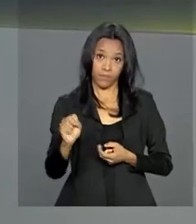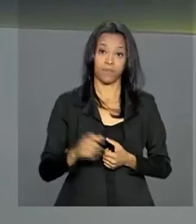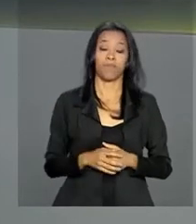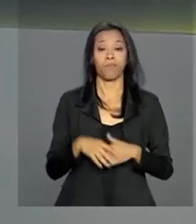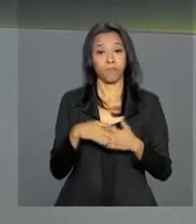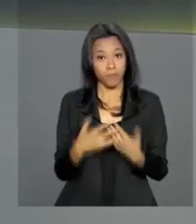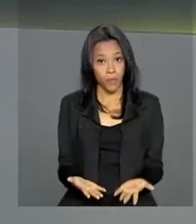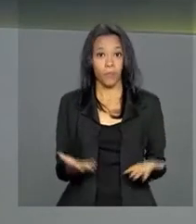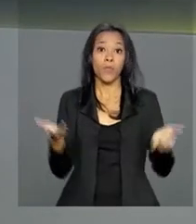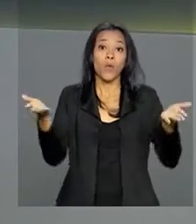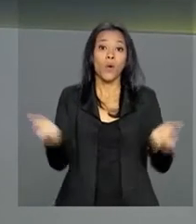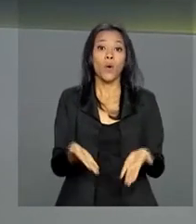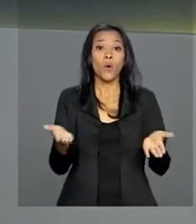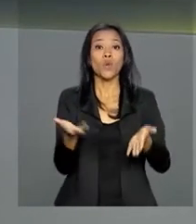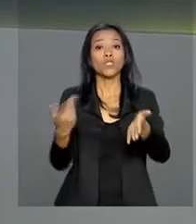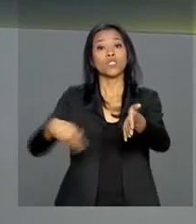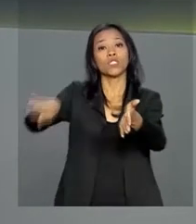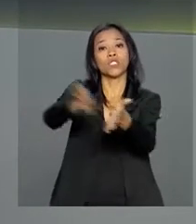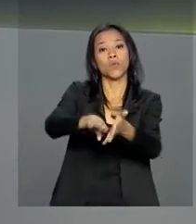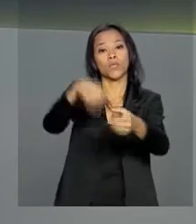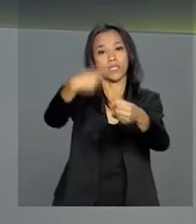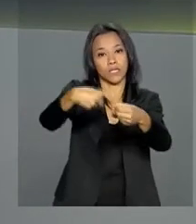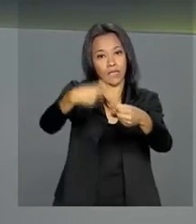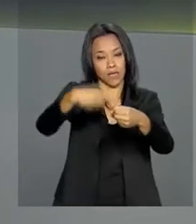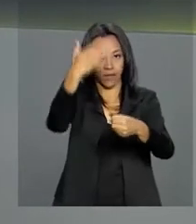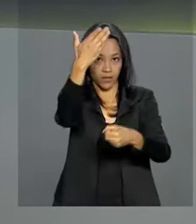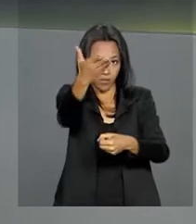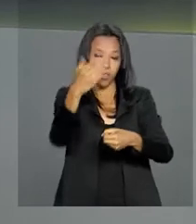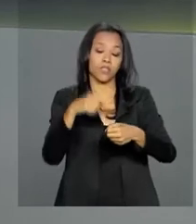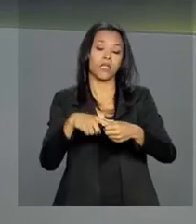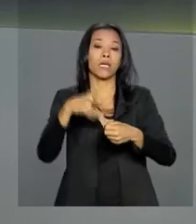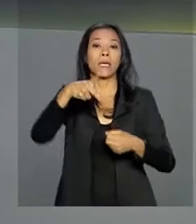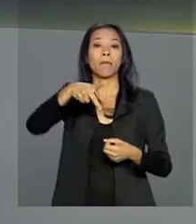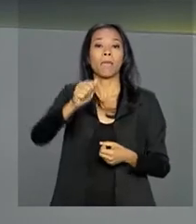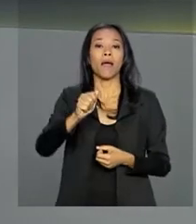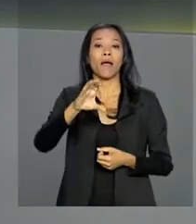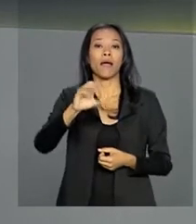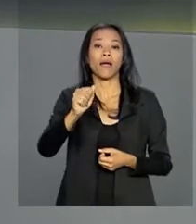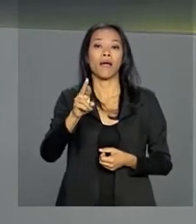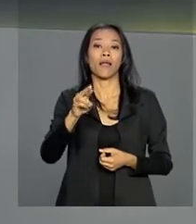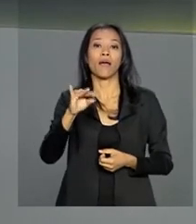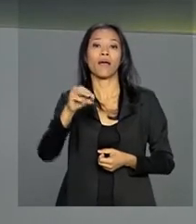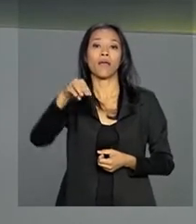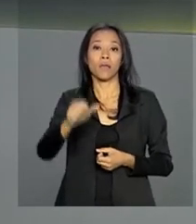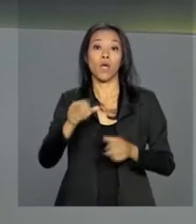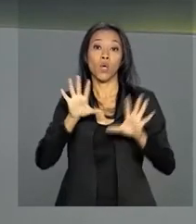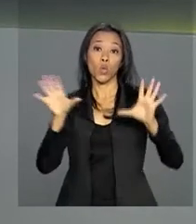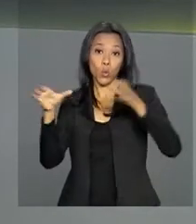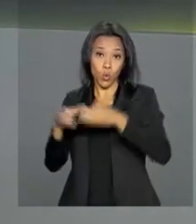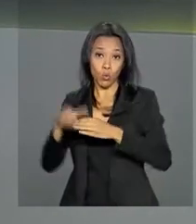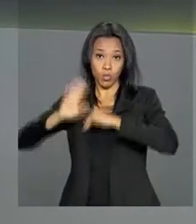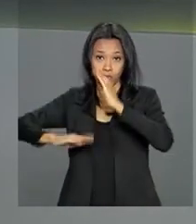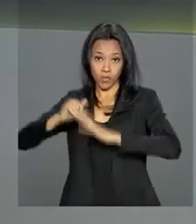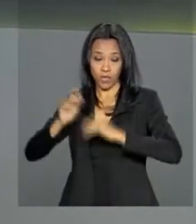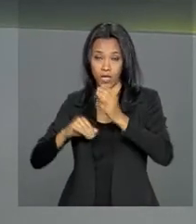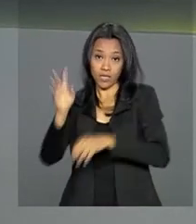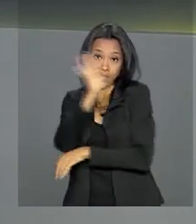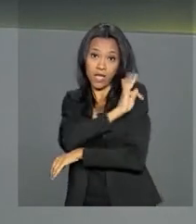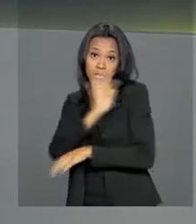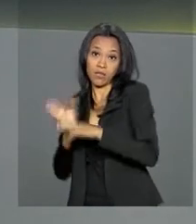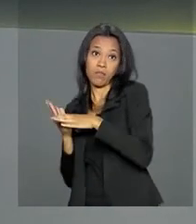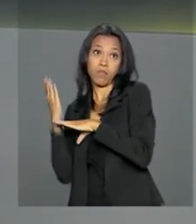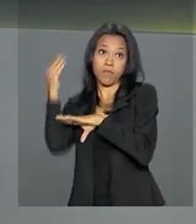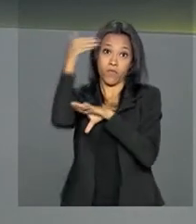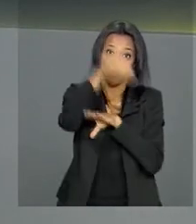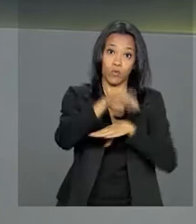Bom, chegou hoje a Pacaraima, em Roraima, uma comissão de técnicos de vários ministérios para acompanhar as ações do